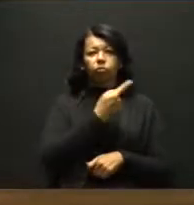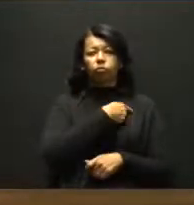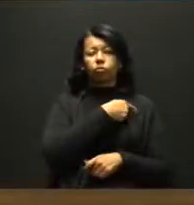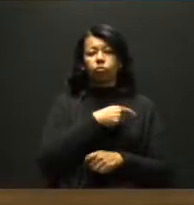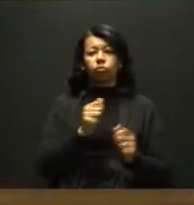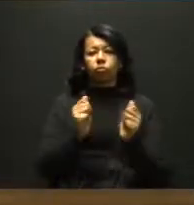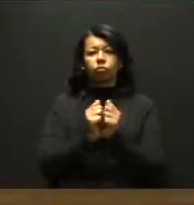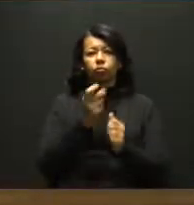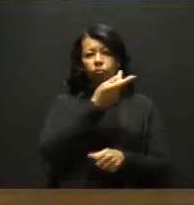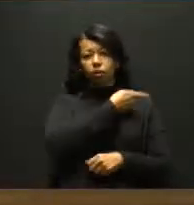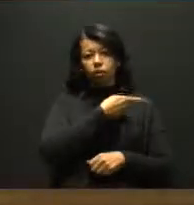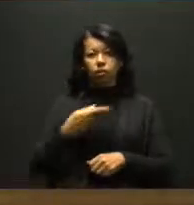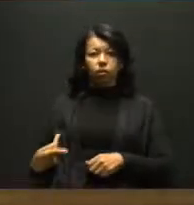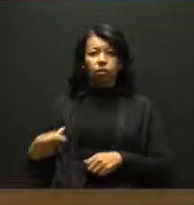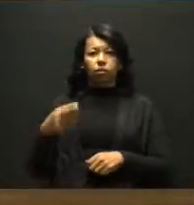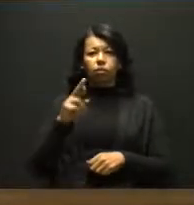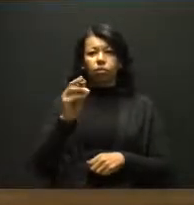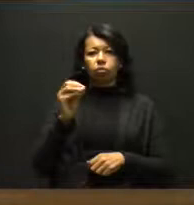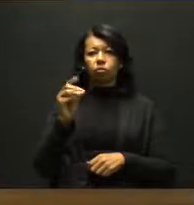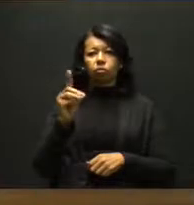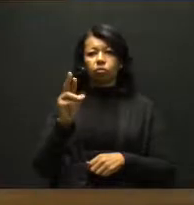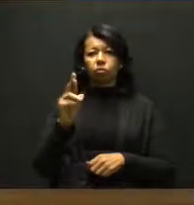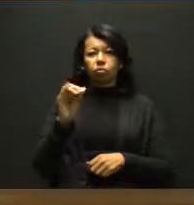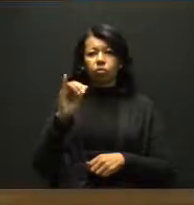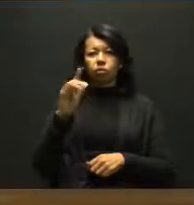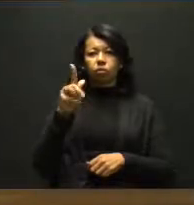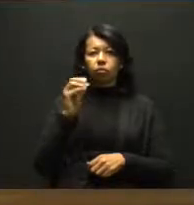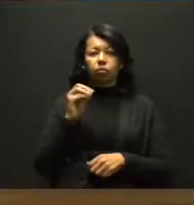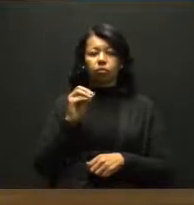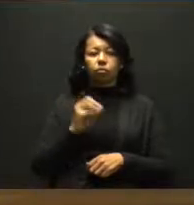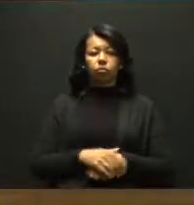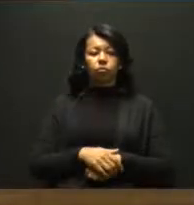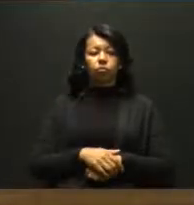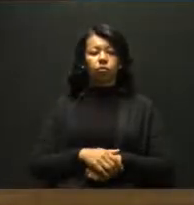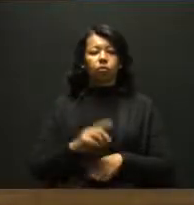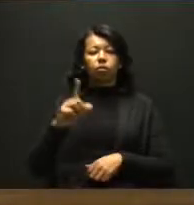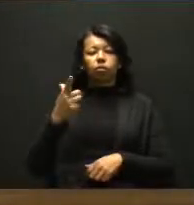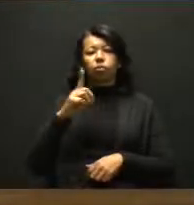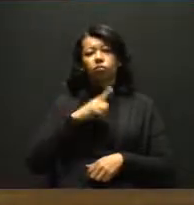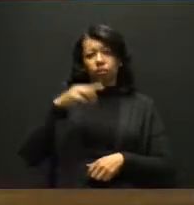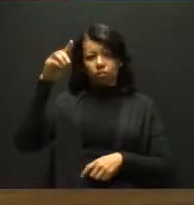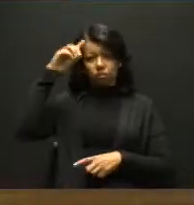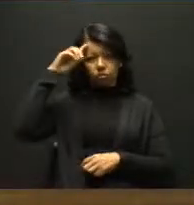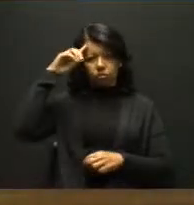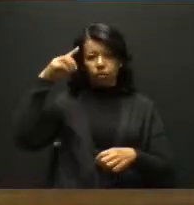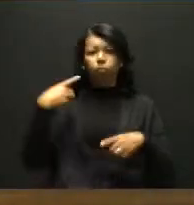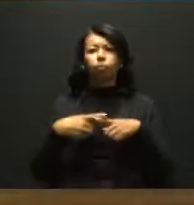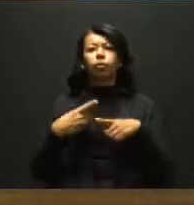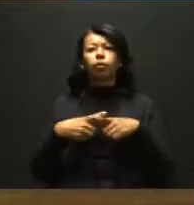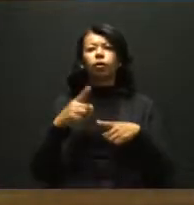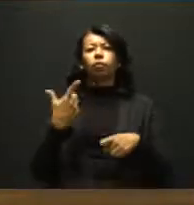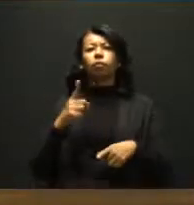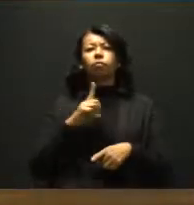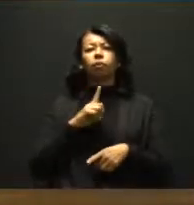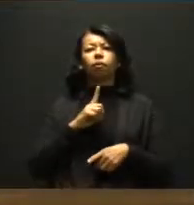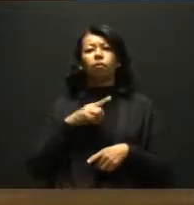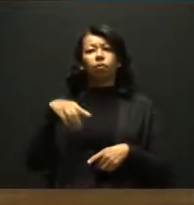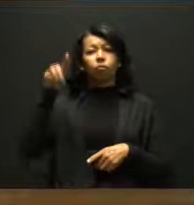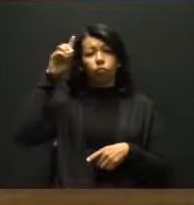presidente rodrigo que não há data porque não há data